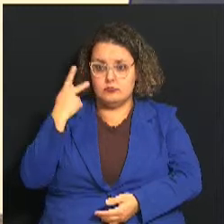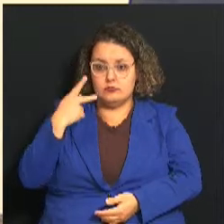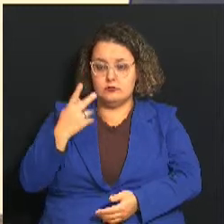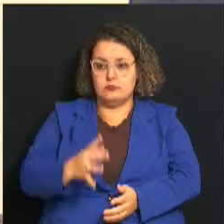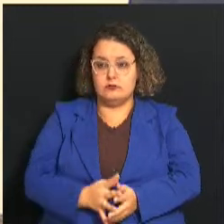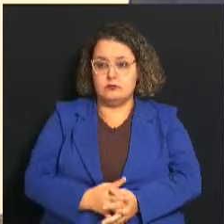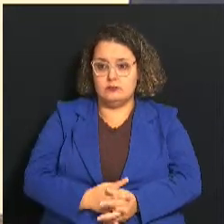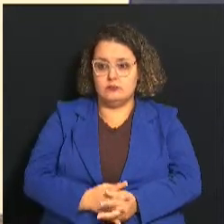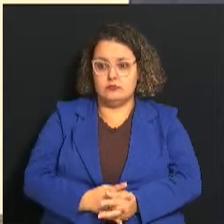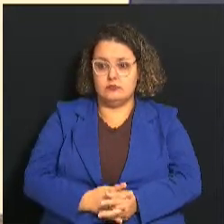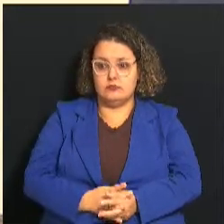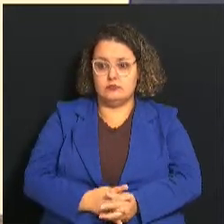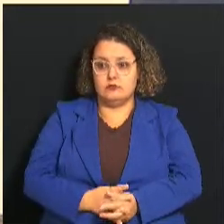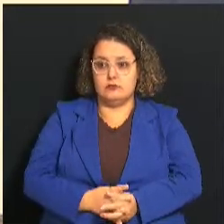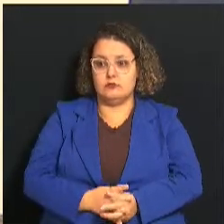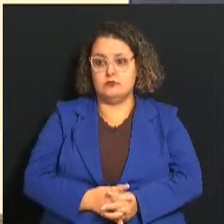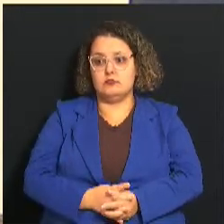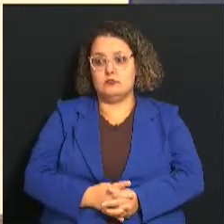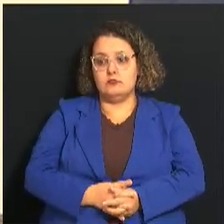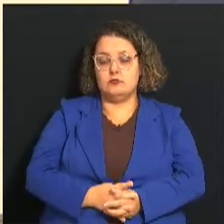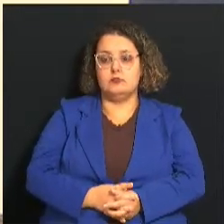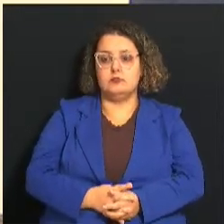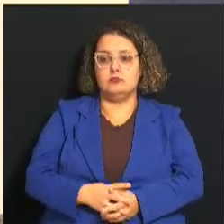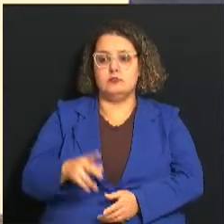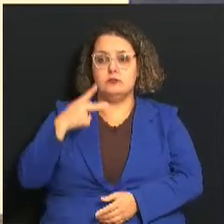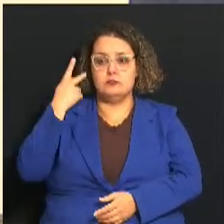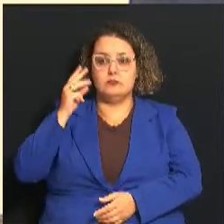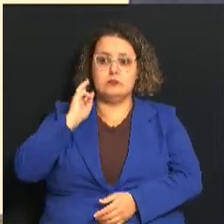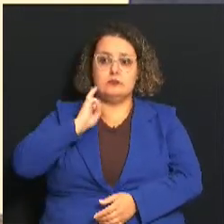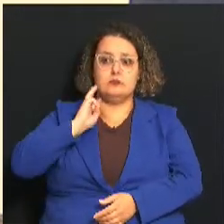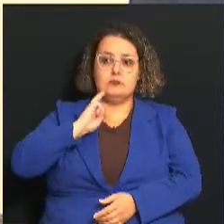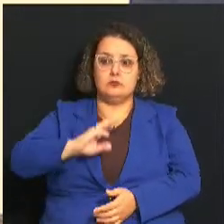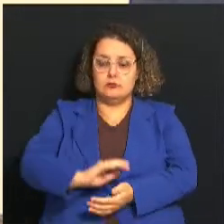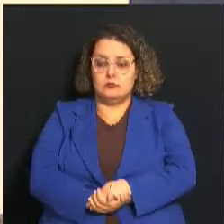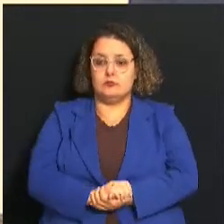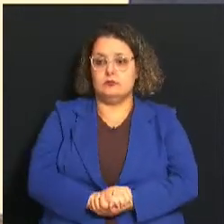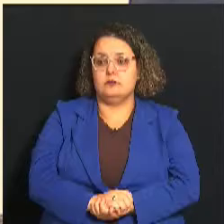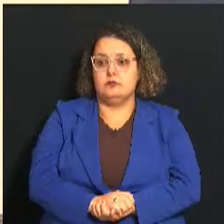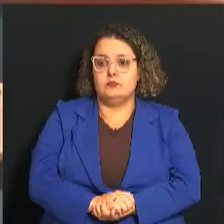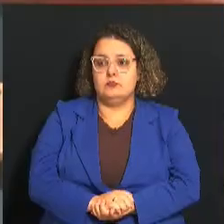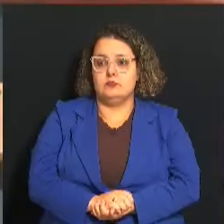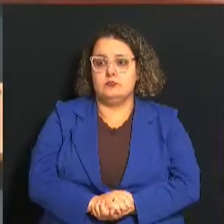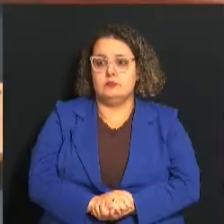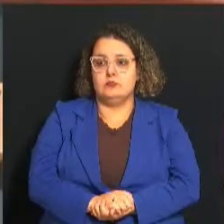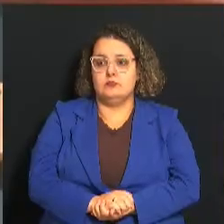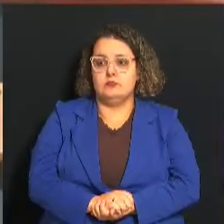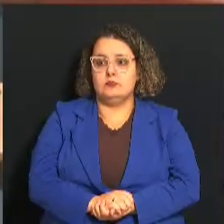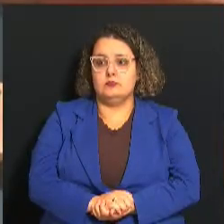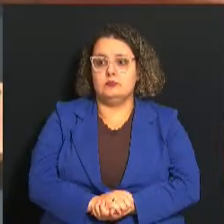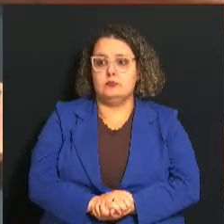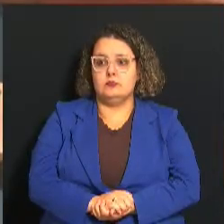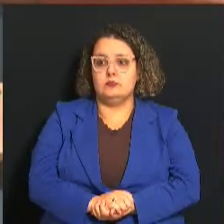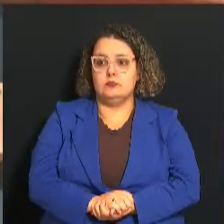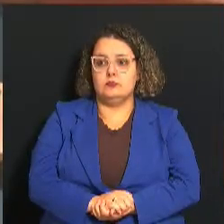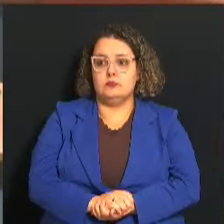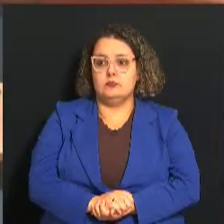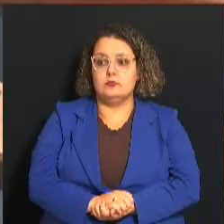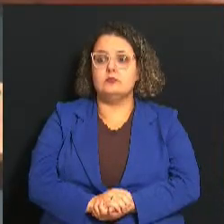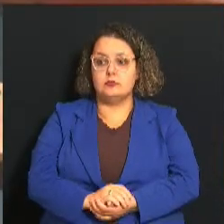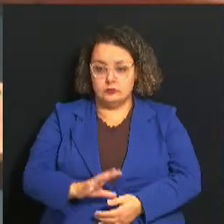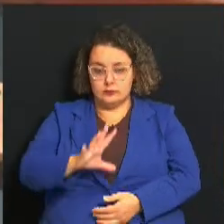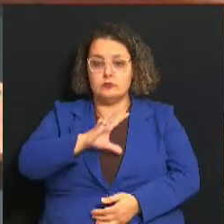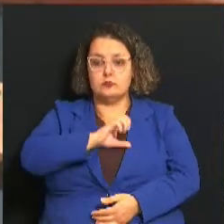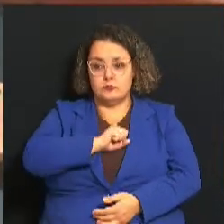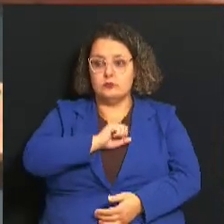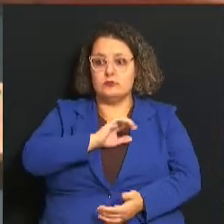seu entendimento disso. Vereador Cecílio. Pois não, vereador Rossini, eu gostei muito da sua